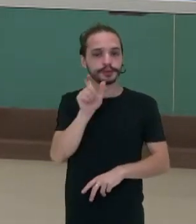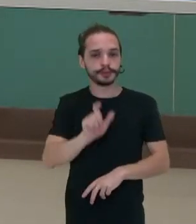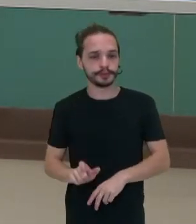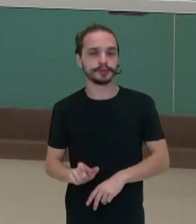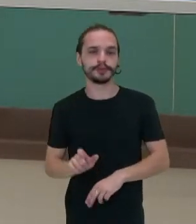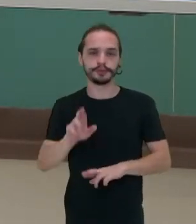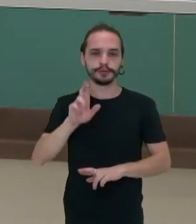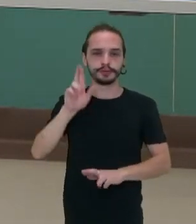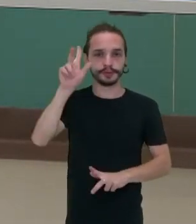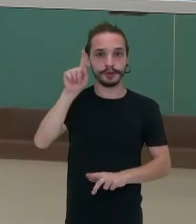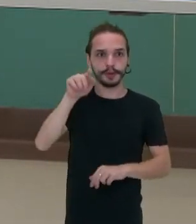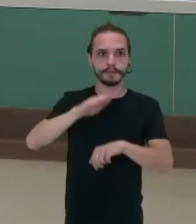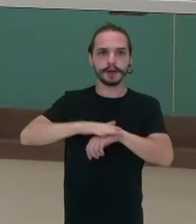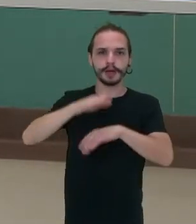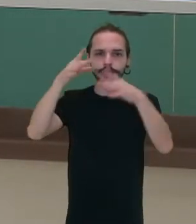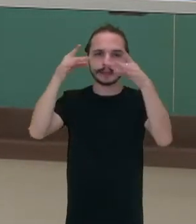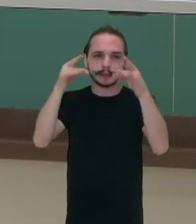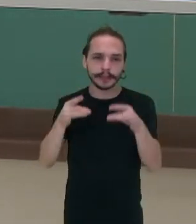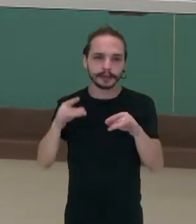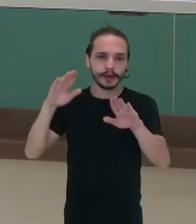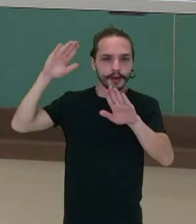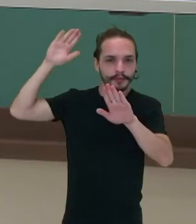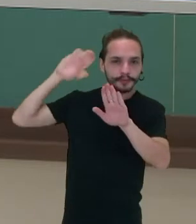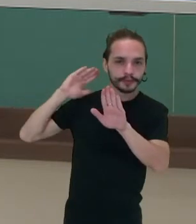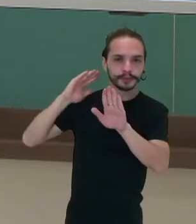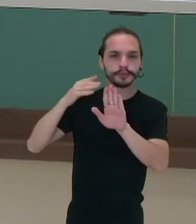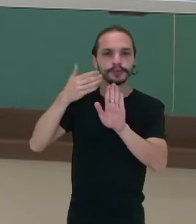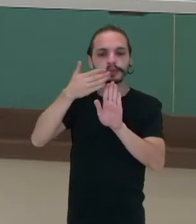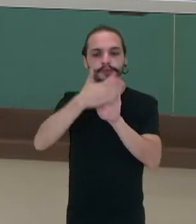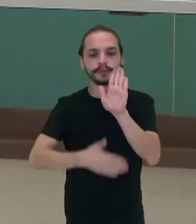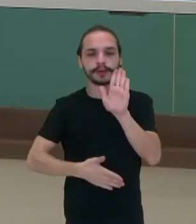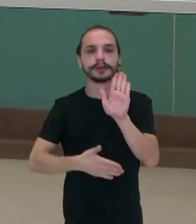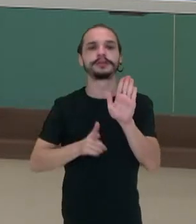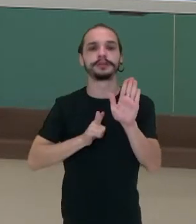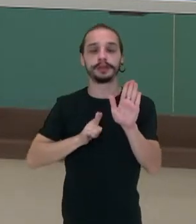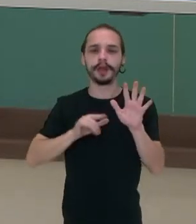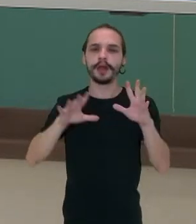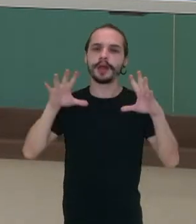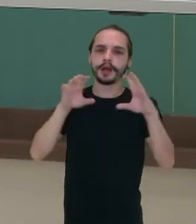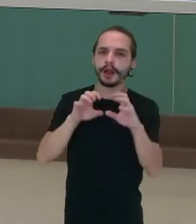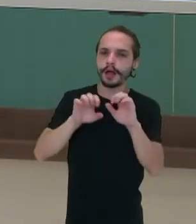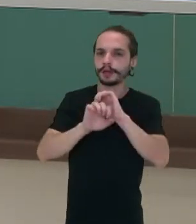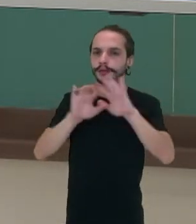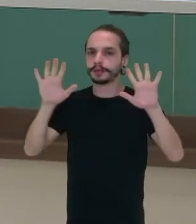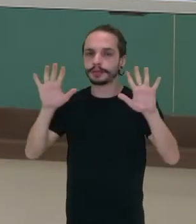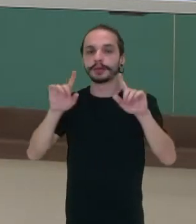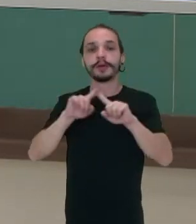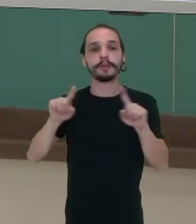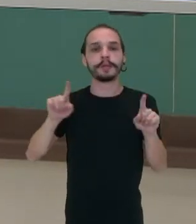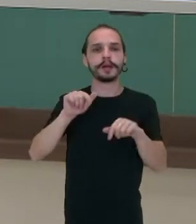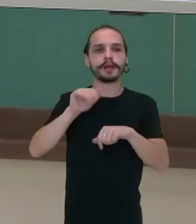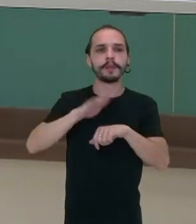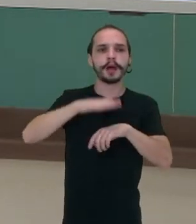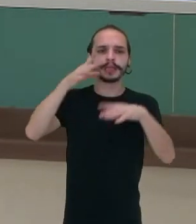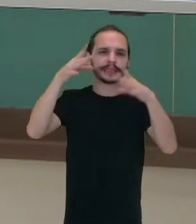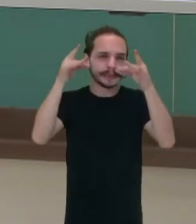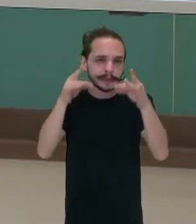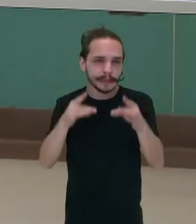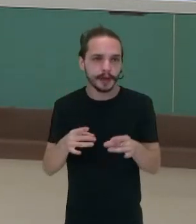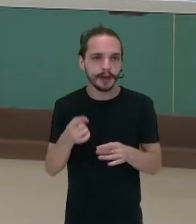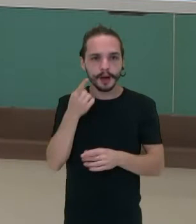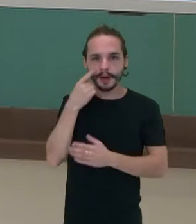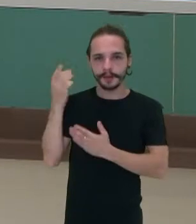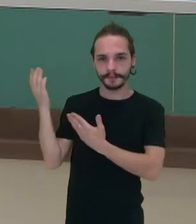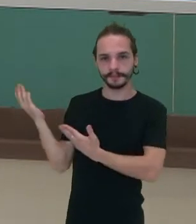muito detalhamento, tem detalhe na parte do fundo, na parte da frente, tem o claro escuro também, mas a gente vê que tem muito mais minúcias dentro dessa pintura. O que que